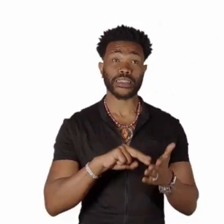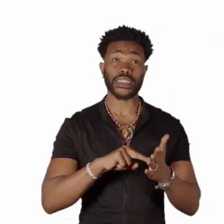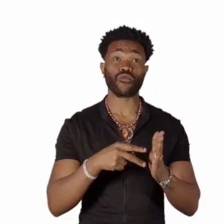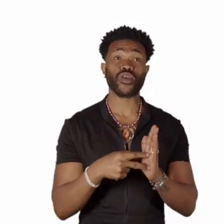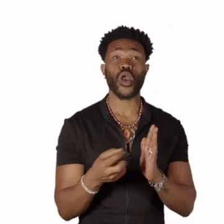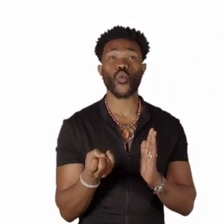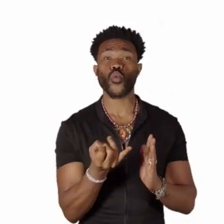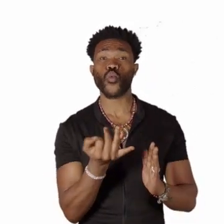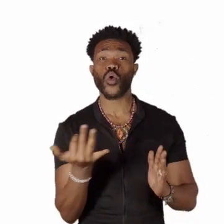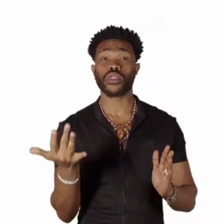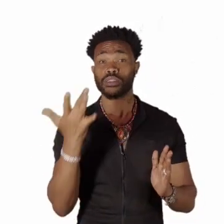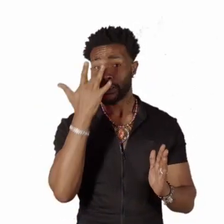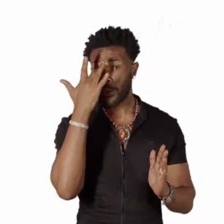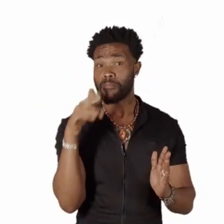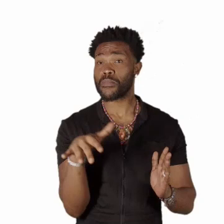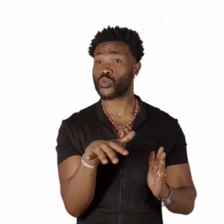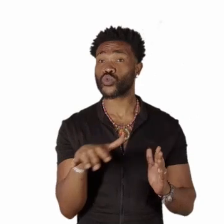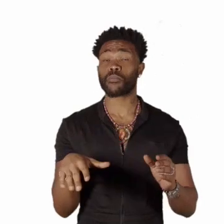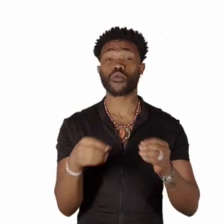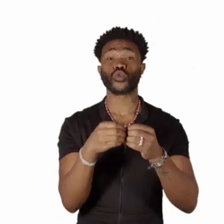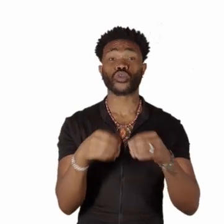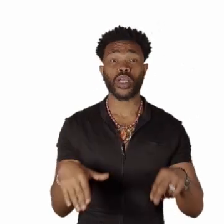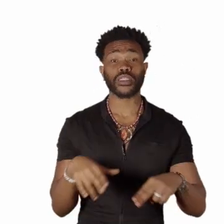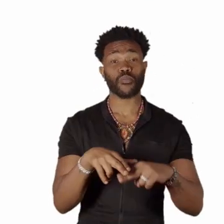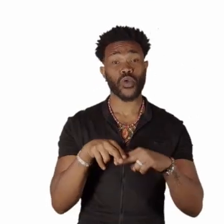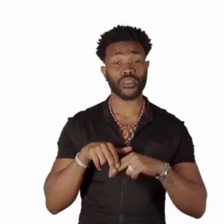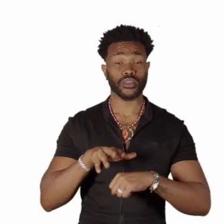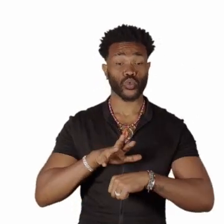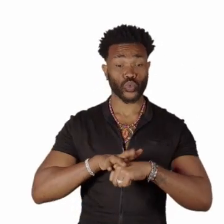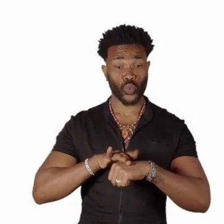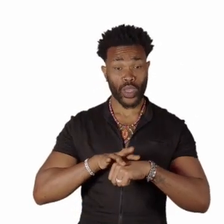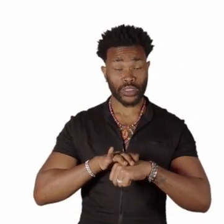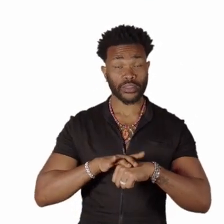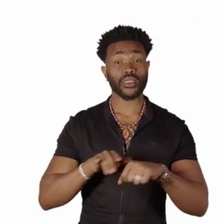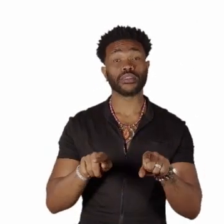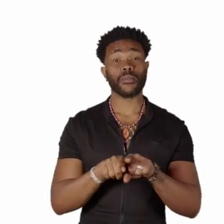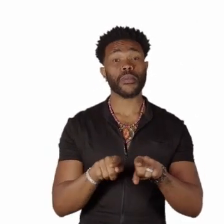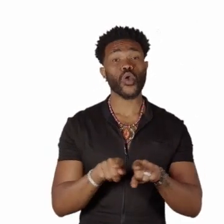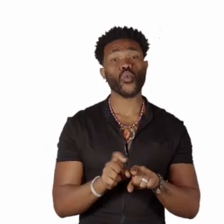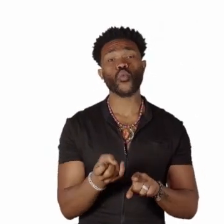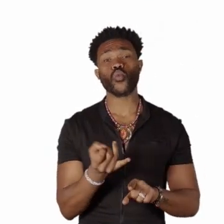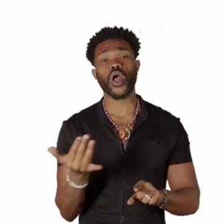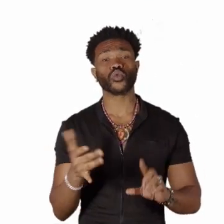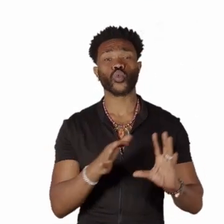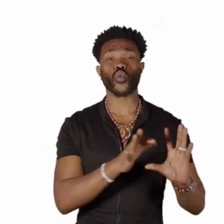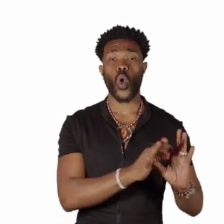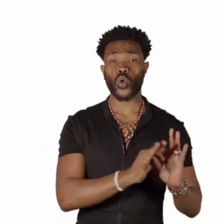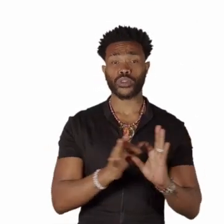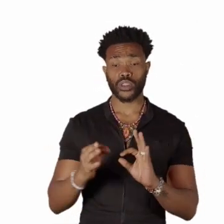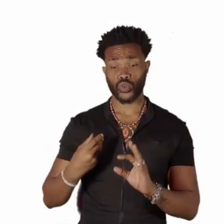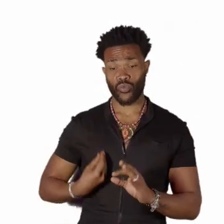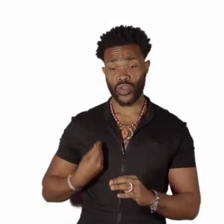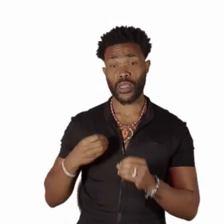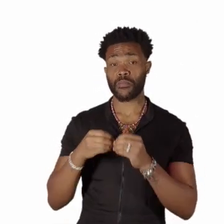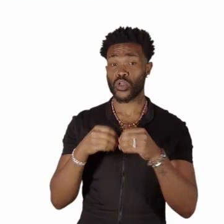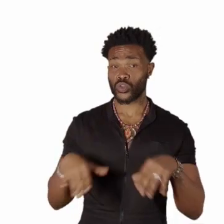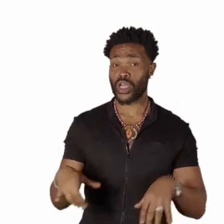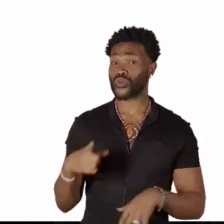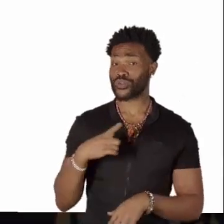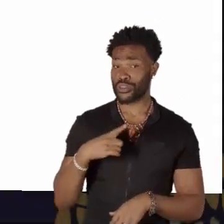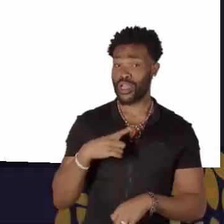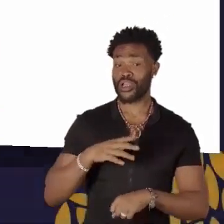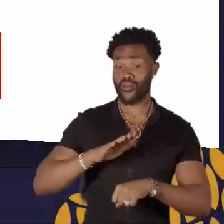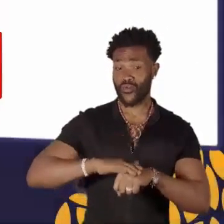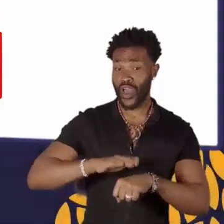quantas pessoas são prejudicadas por aquela doença e quanto o contexto onde elas vivem também é prejudicado. E eles